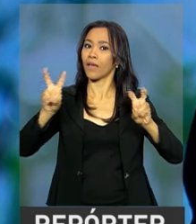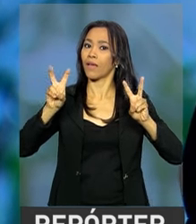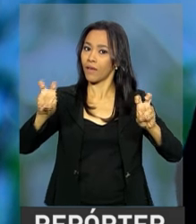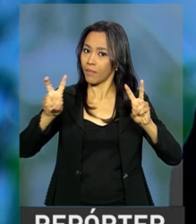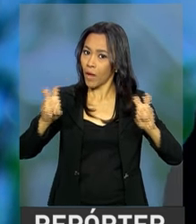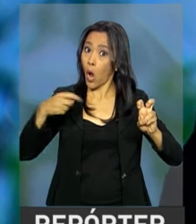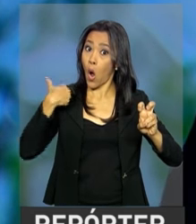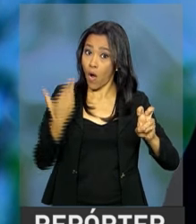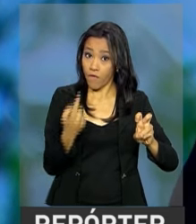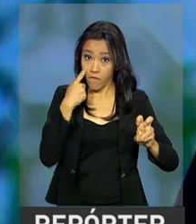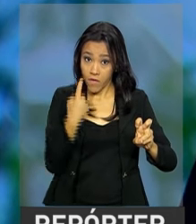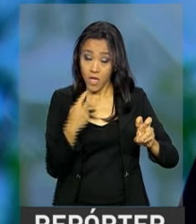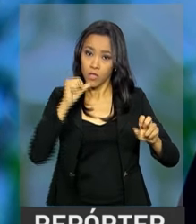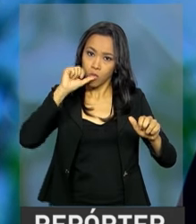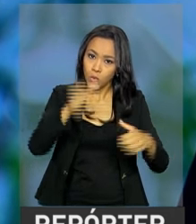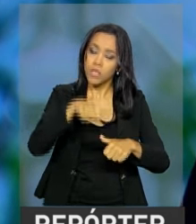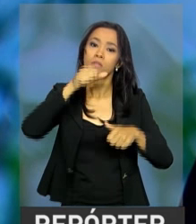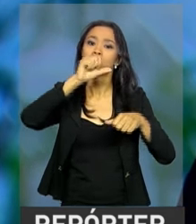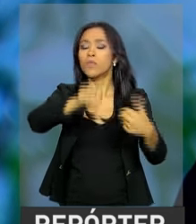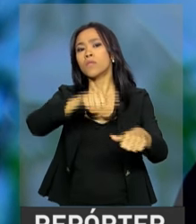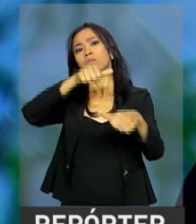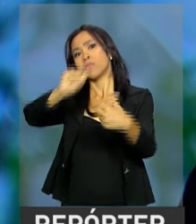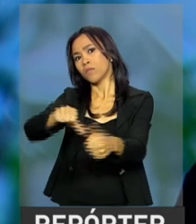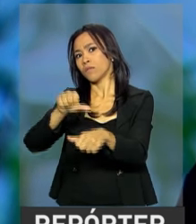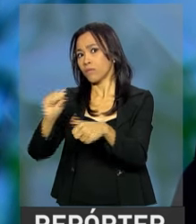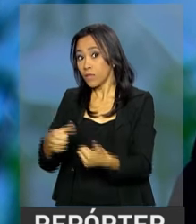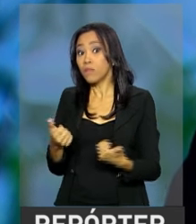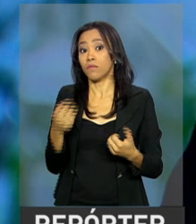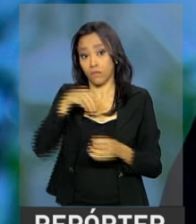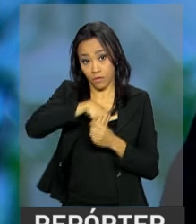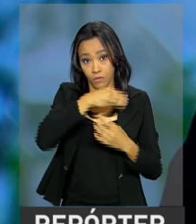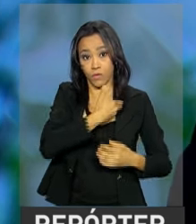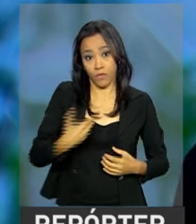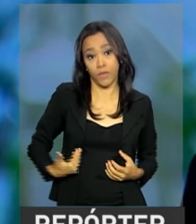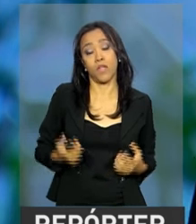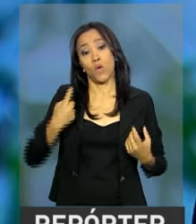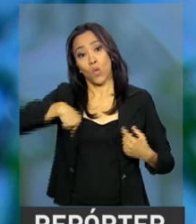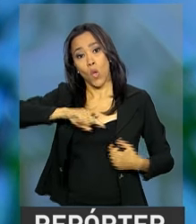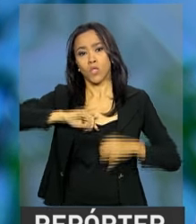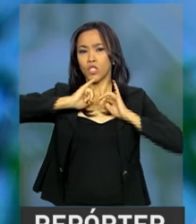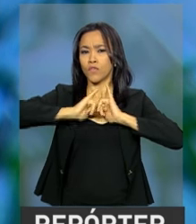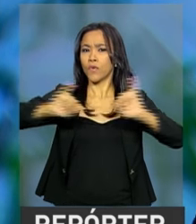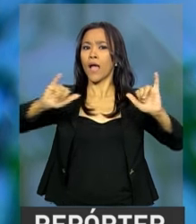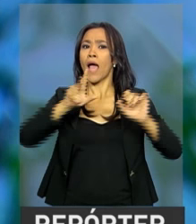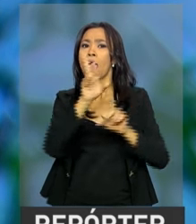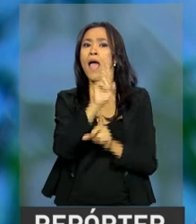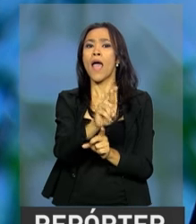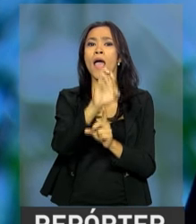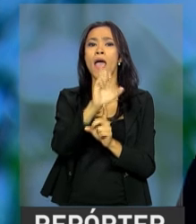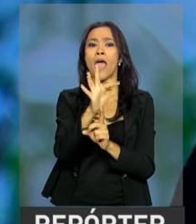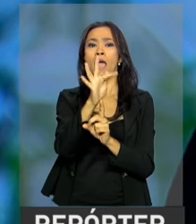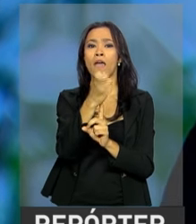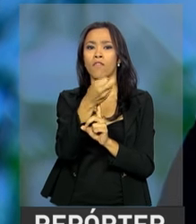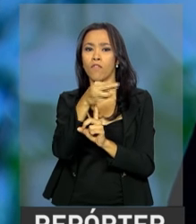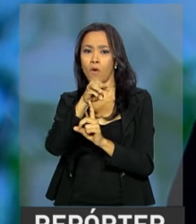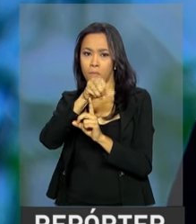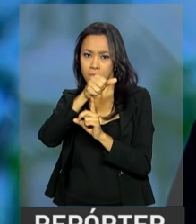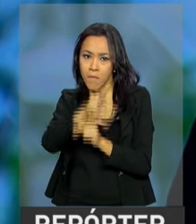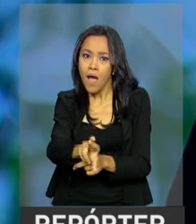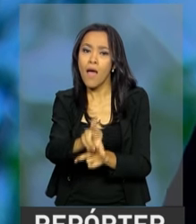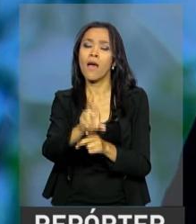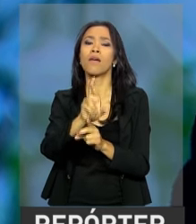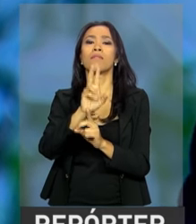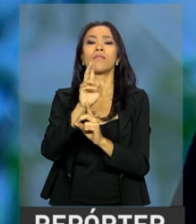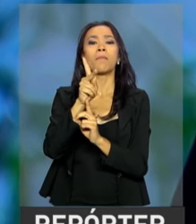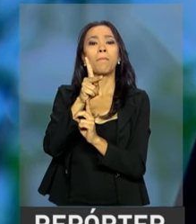praticando reformas e mais reformas, não é? Então, o nosso lema é reformar para crescer, ou seja, quando nós